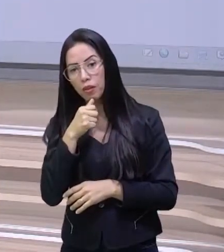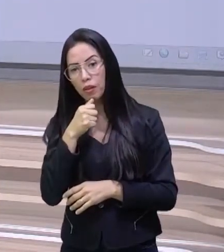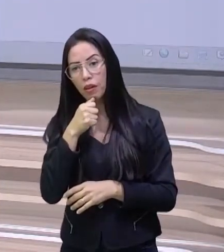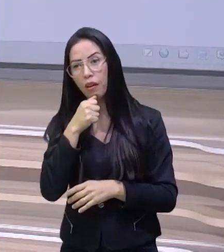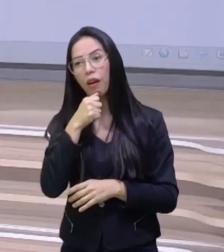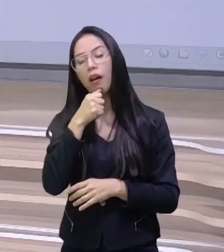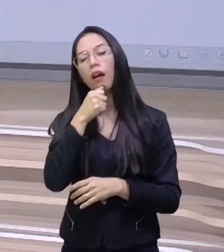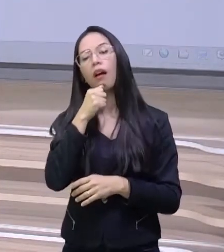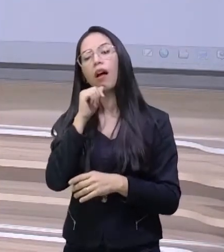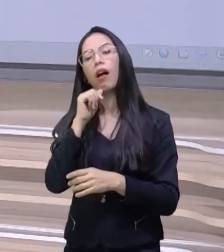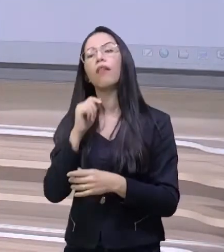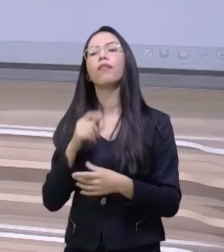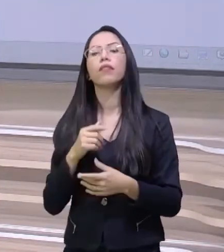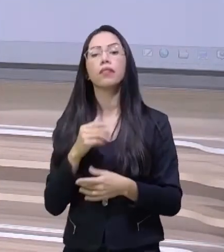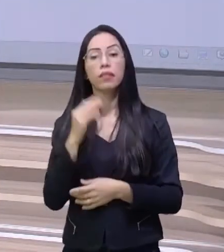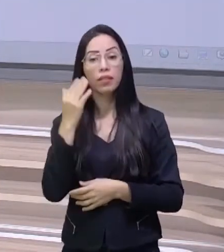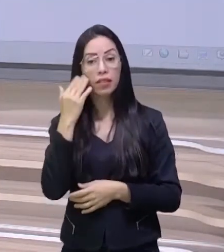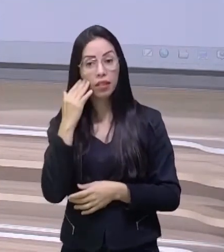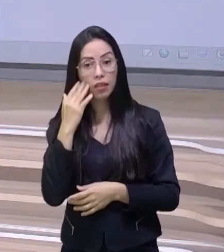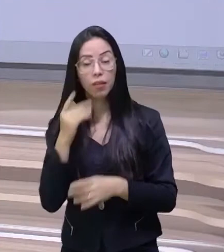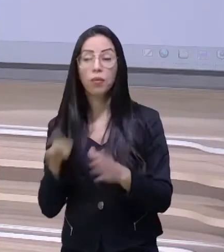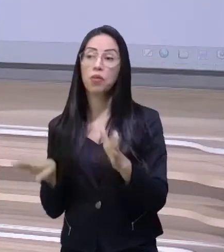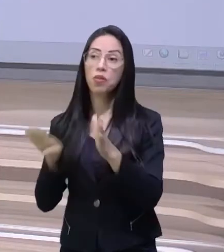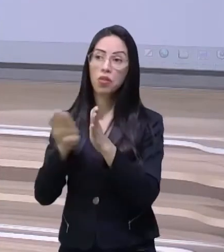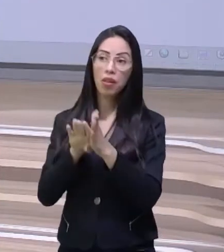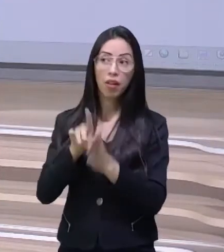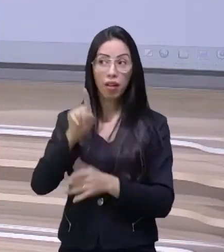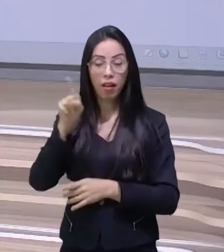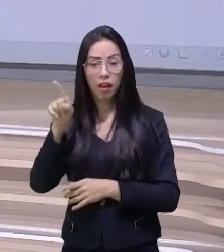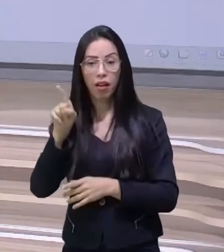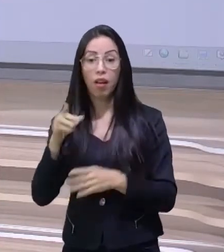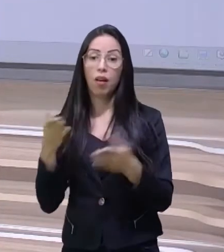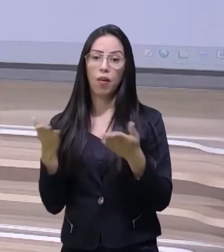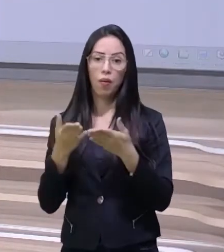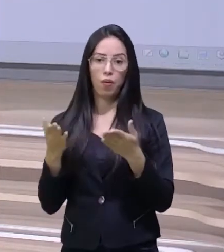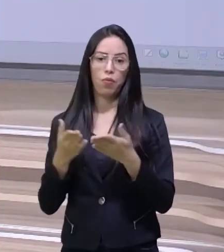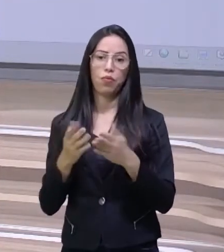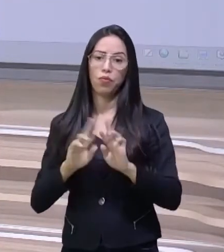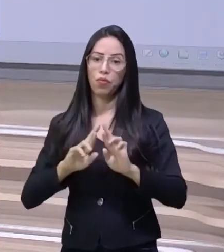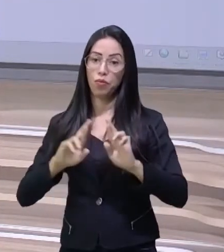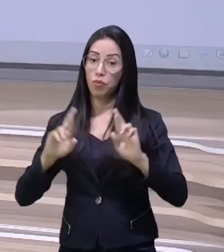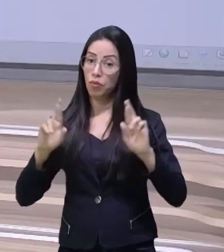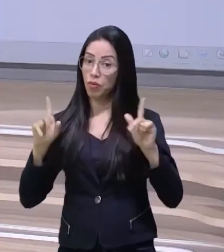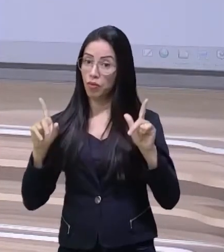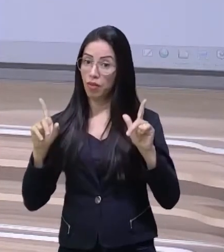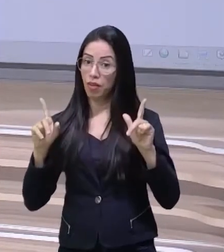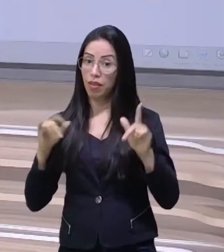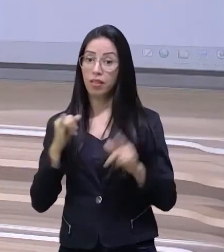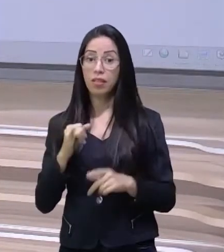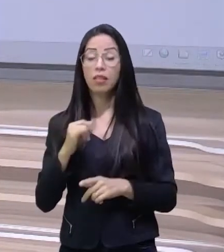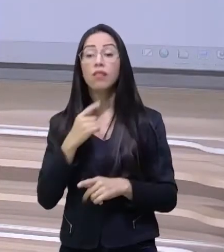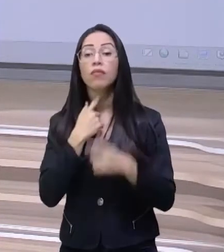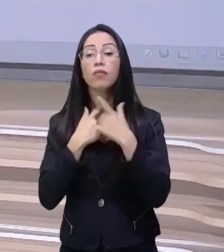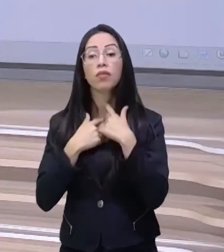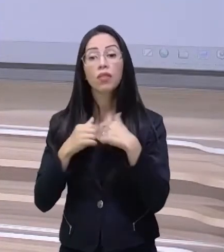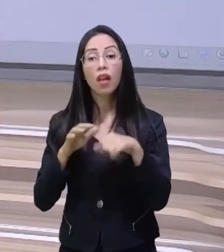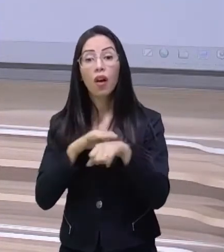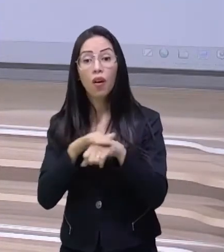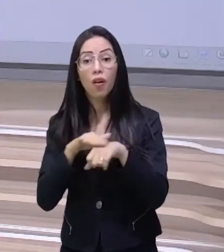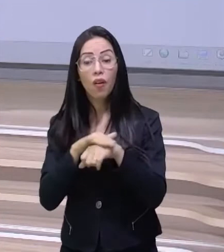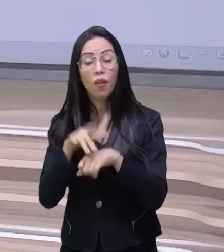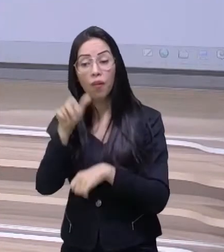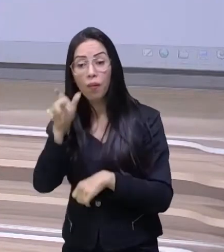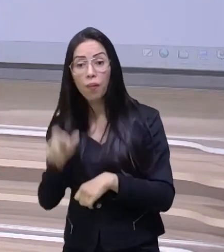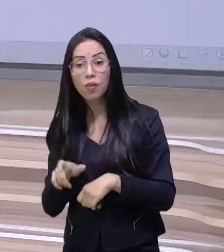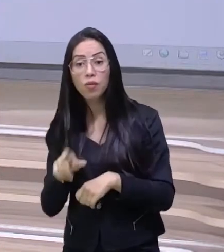até chegar de barco lá ao meu destino. Hoje, quando eu quero falar com uma pessoa, eu ligo. não é verdade? Eu mando